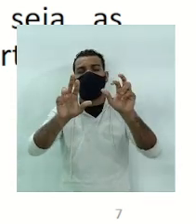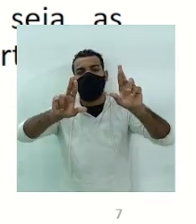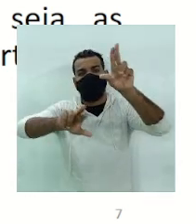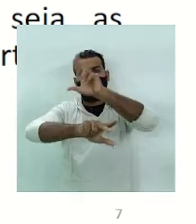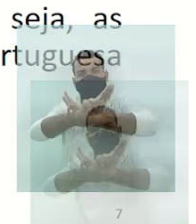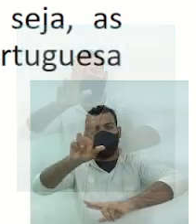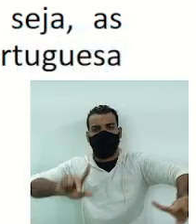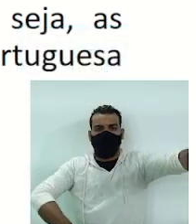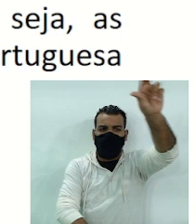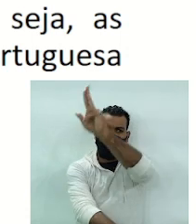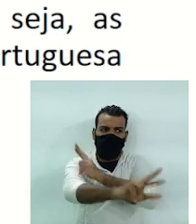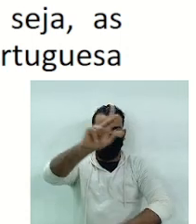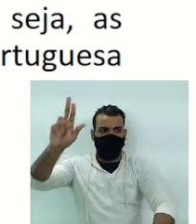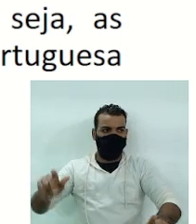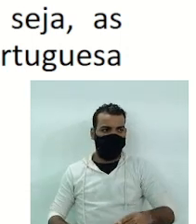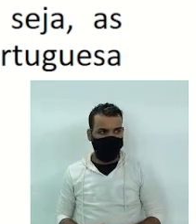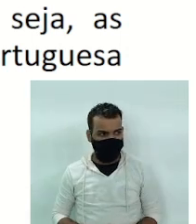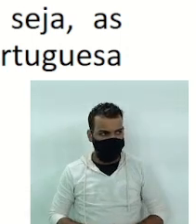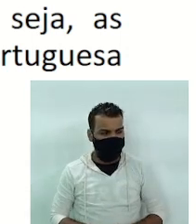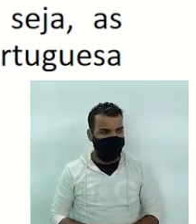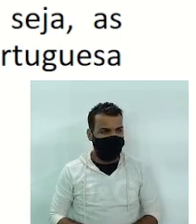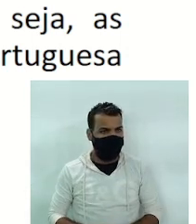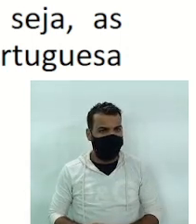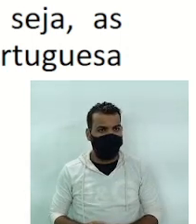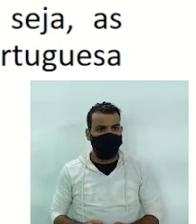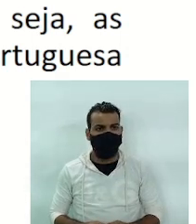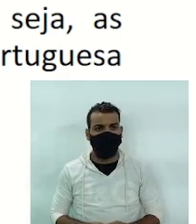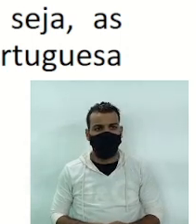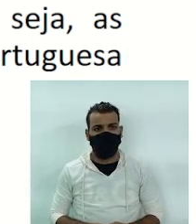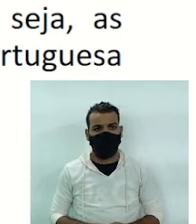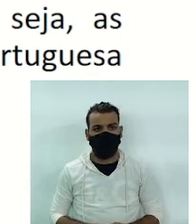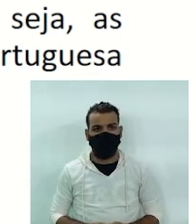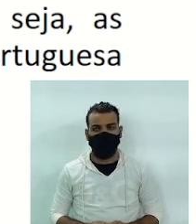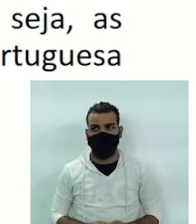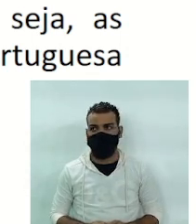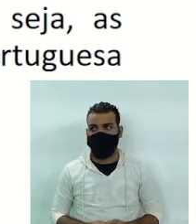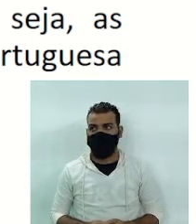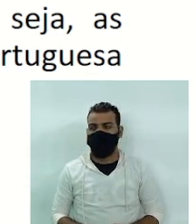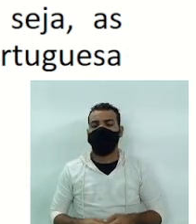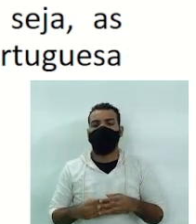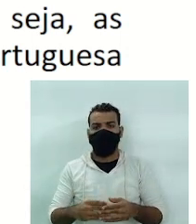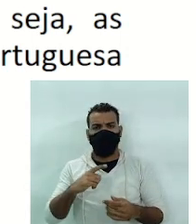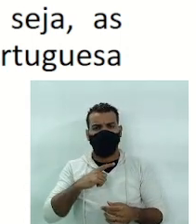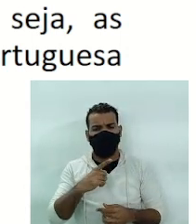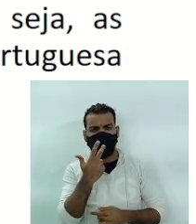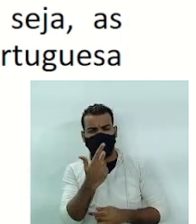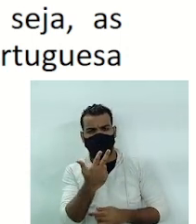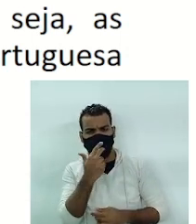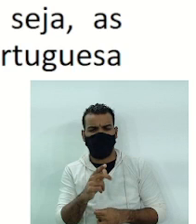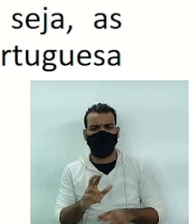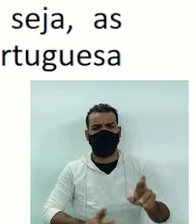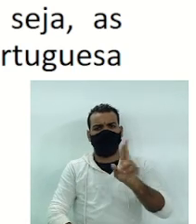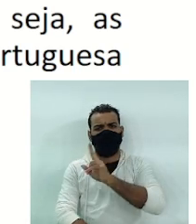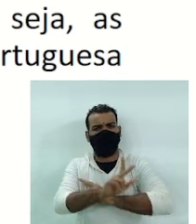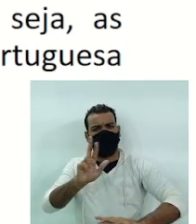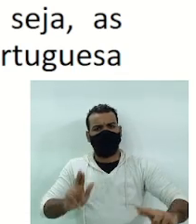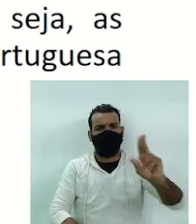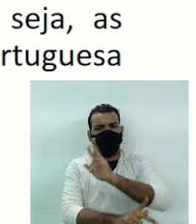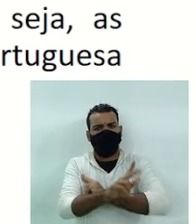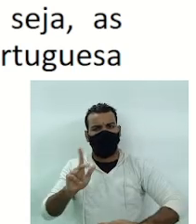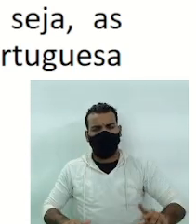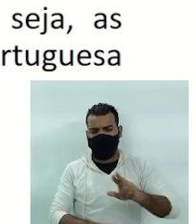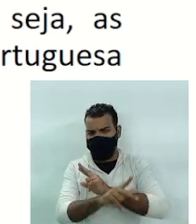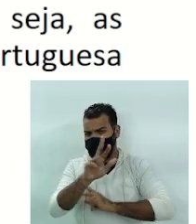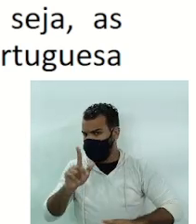vocês vão ter essa grande consequência, né, na linguagem, ou seja, a linguagem se adequa como uma